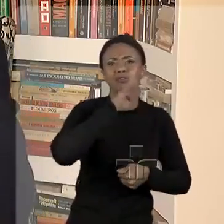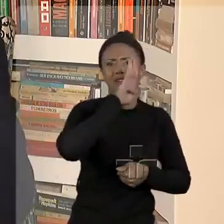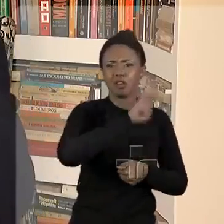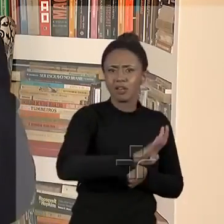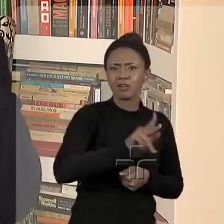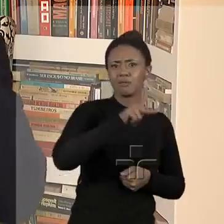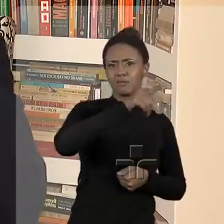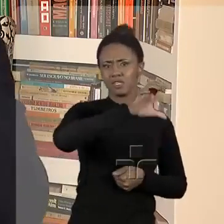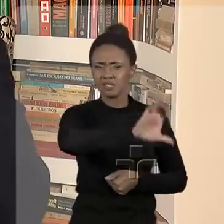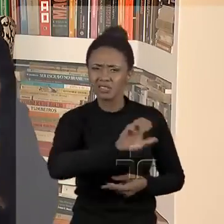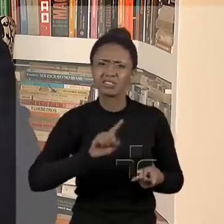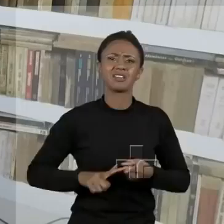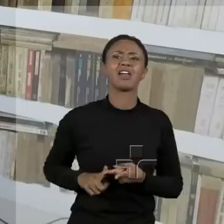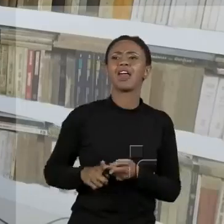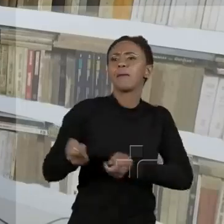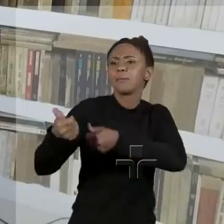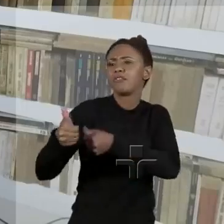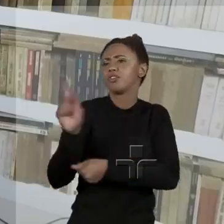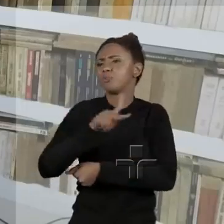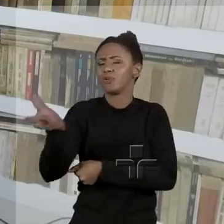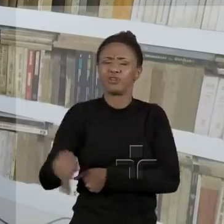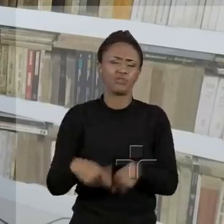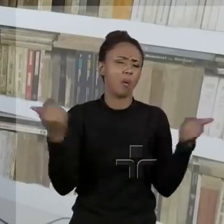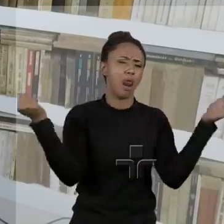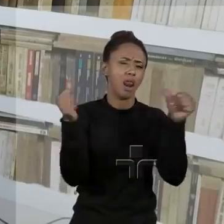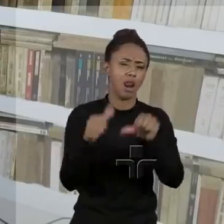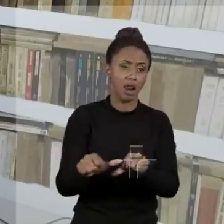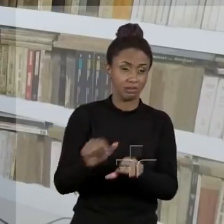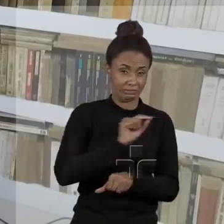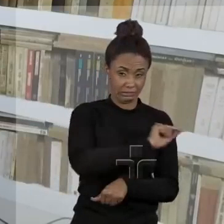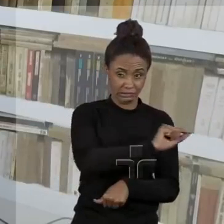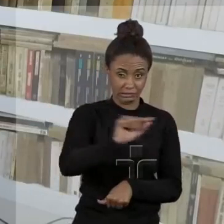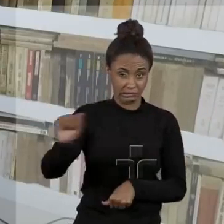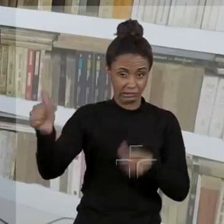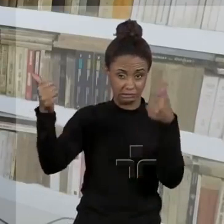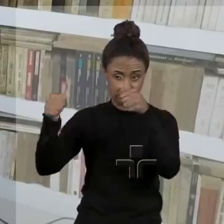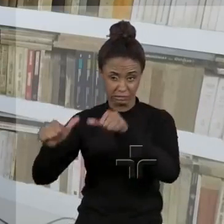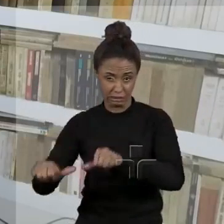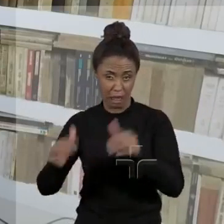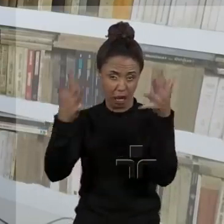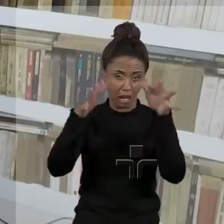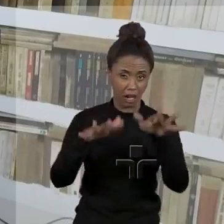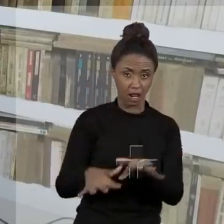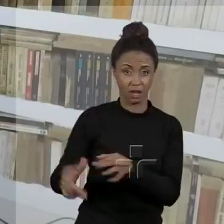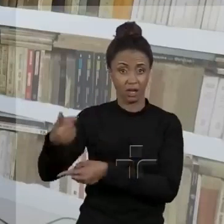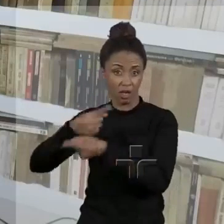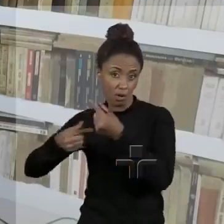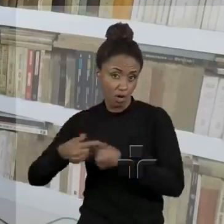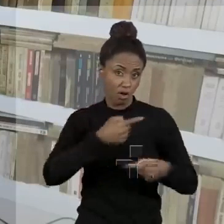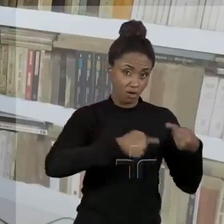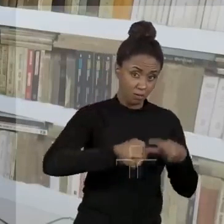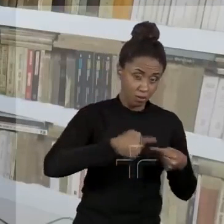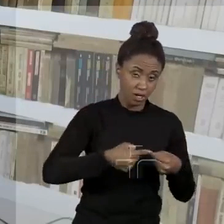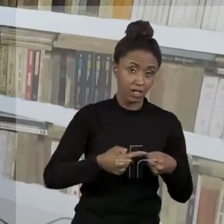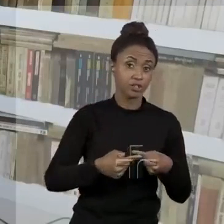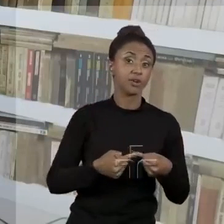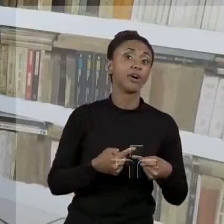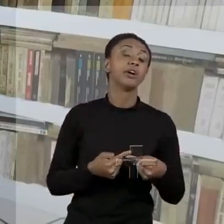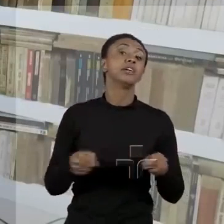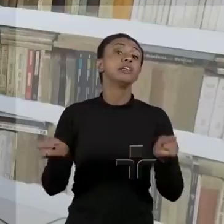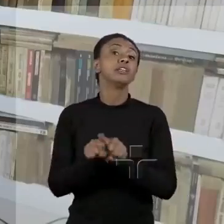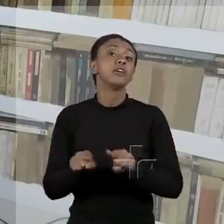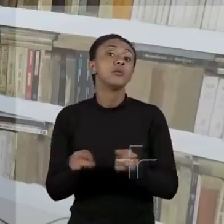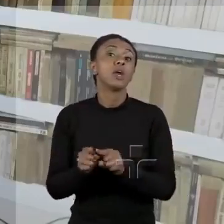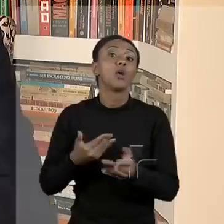da aposentadoria especial aos professores. No meio desses desastres econômicos, políticos, a questão passou